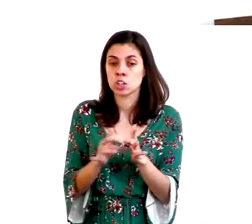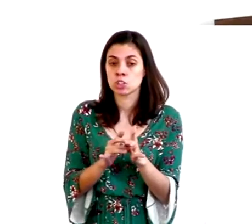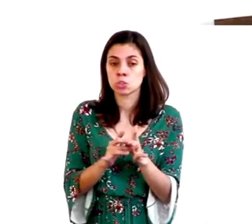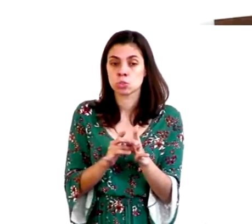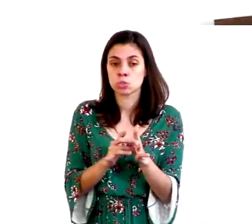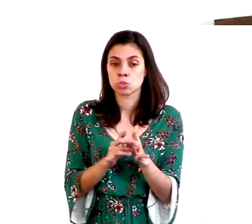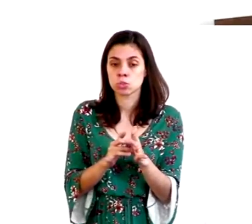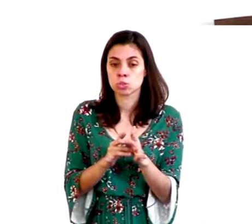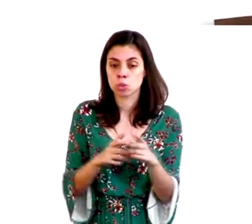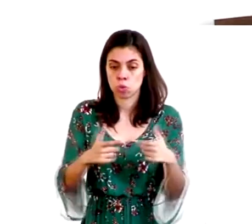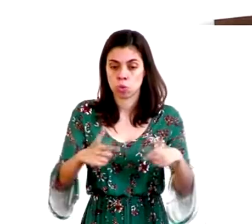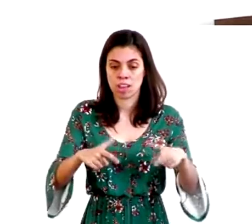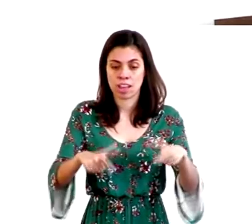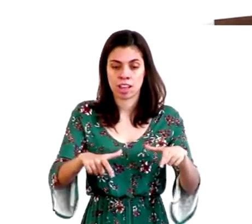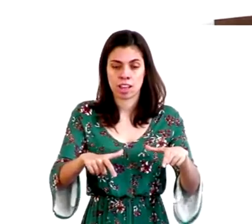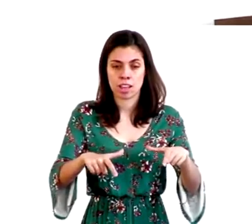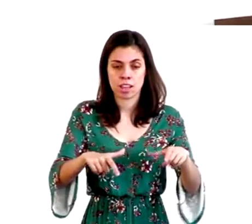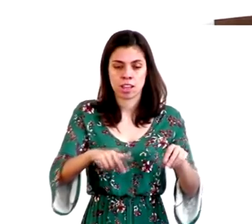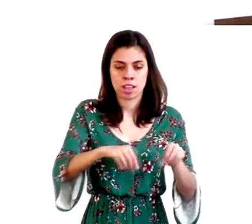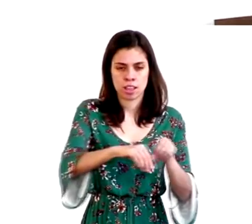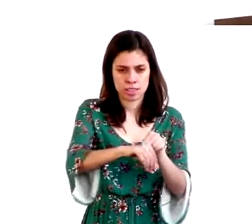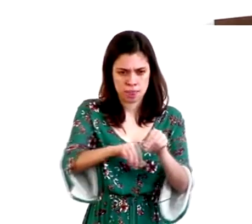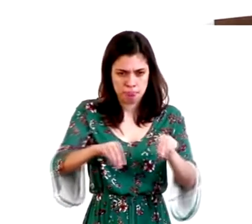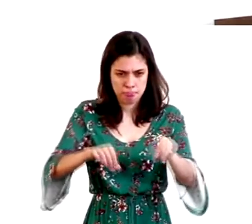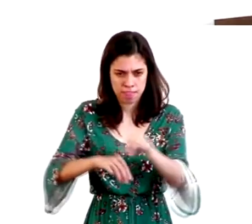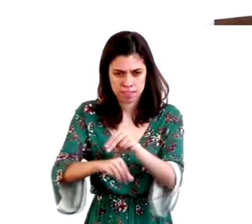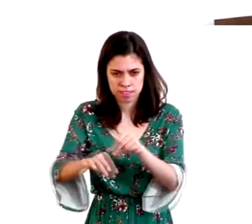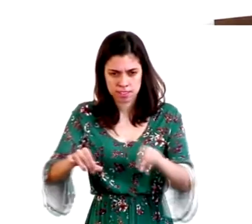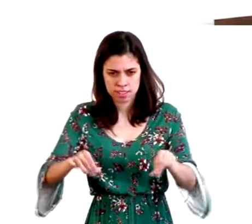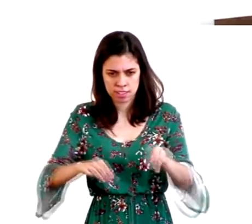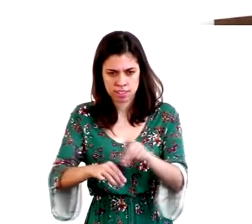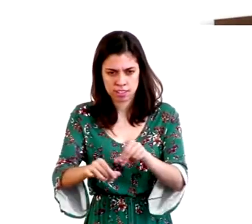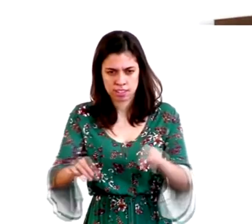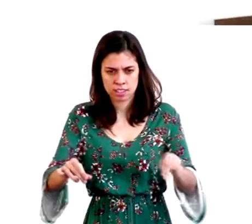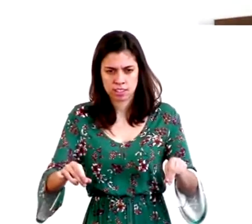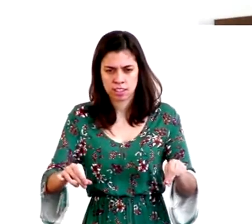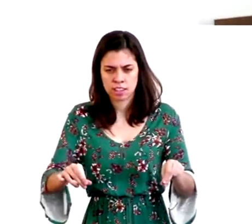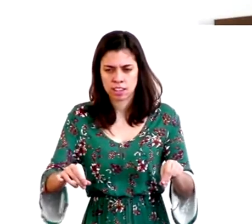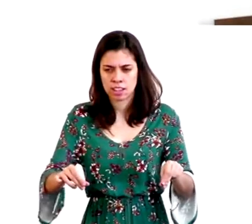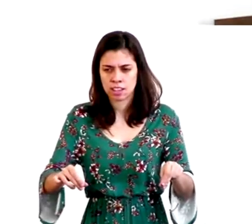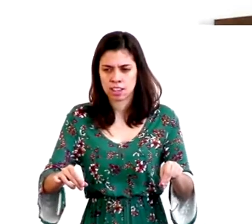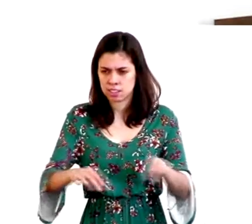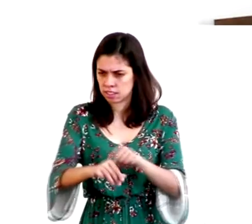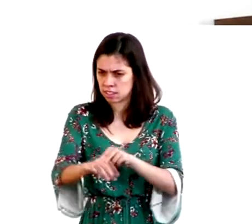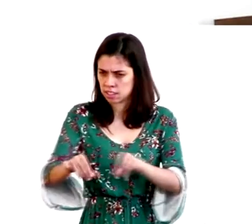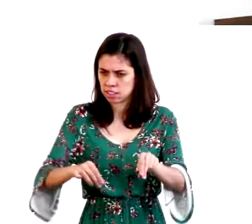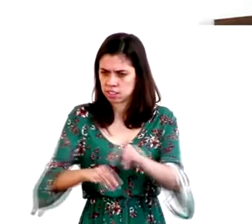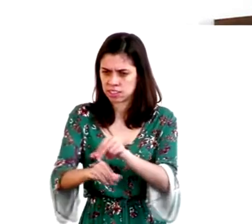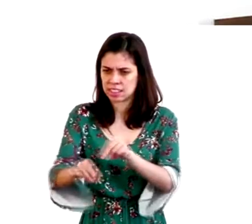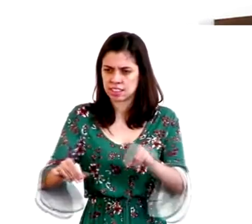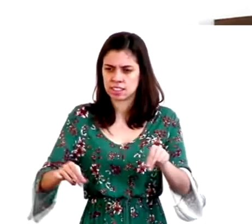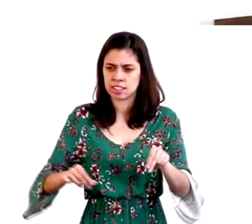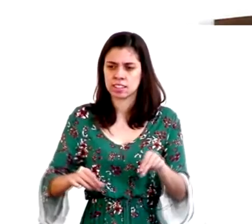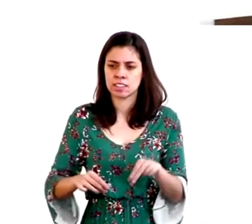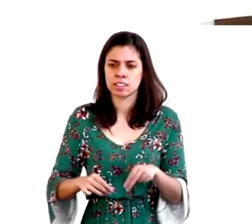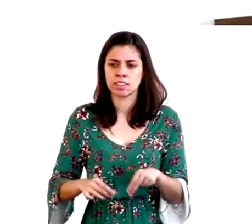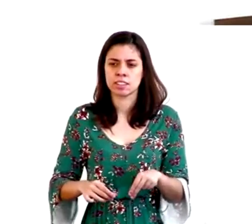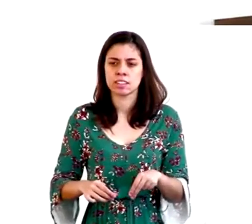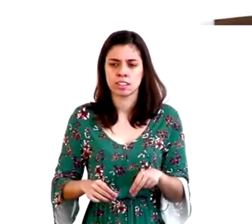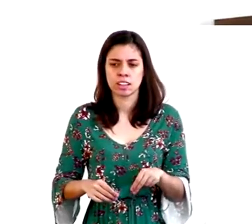Santo para ser tentado, onde foi vitorioso no confronto com Satanás, a antiga